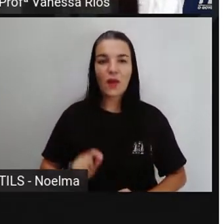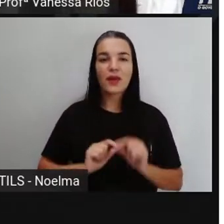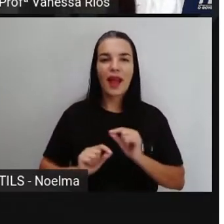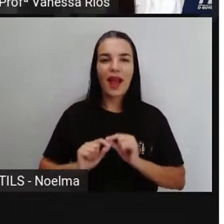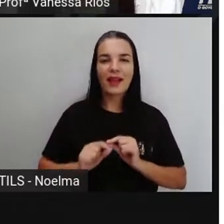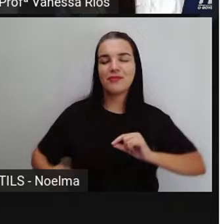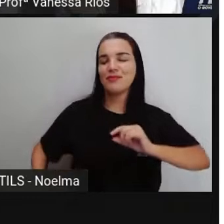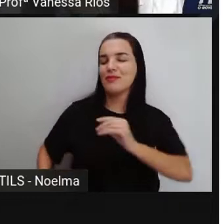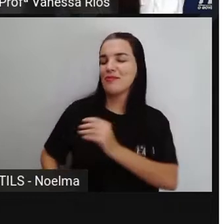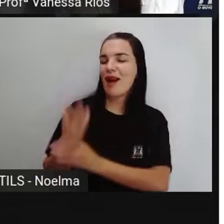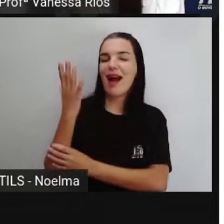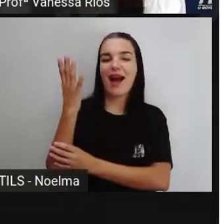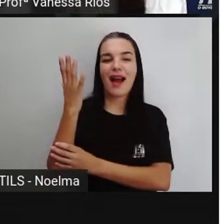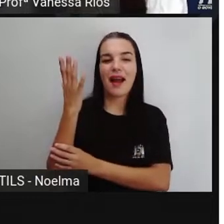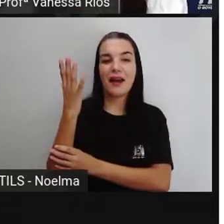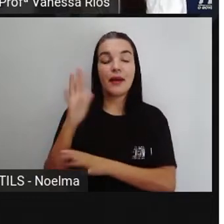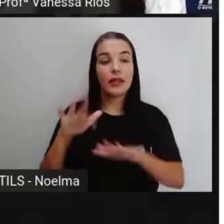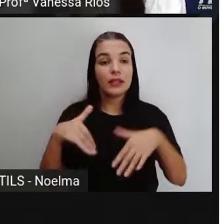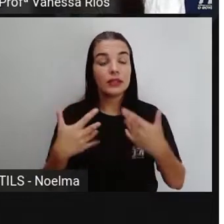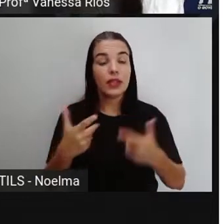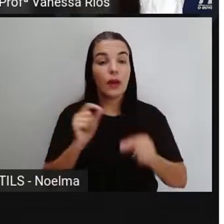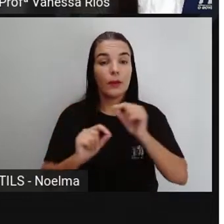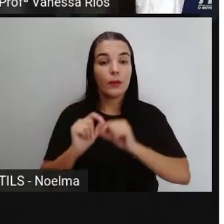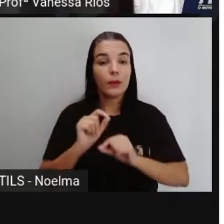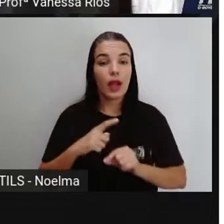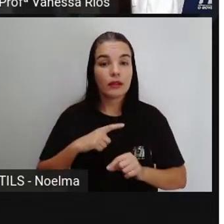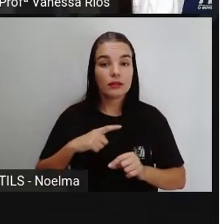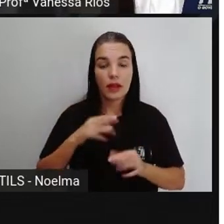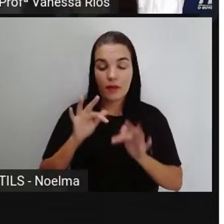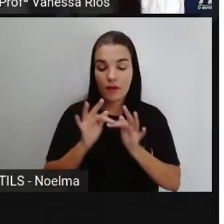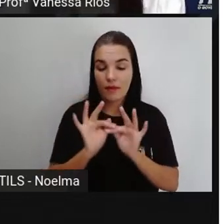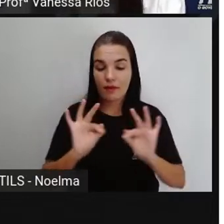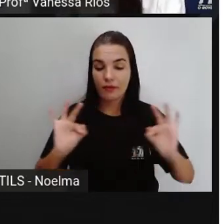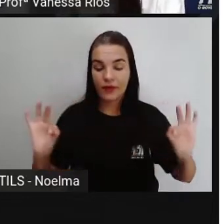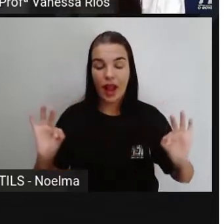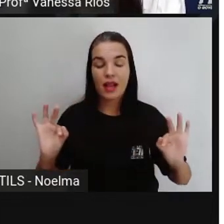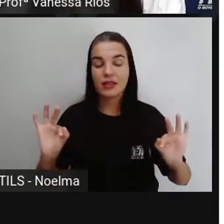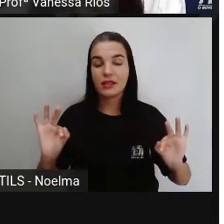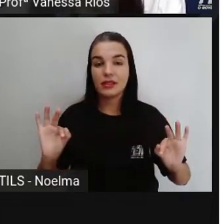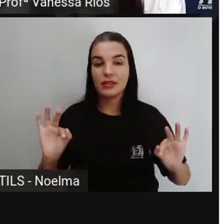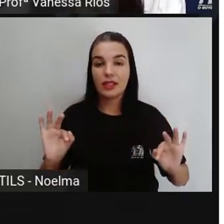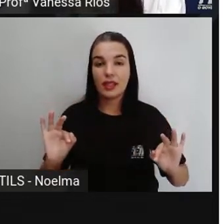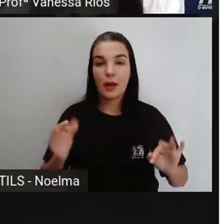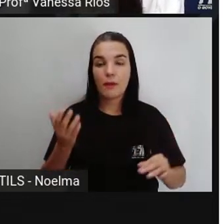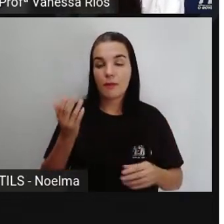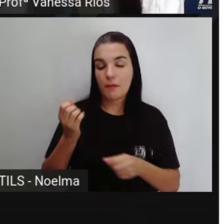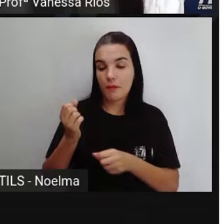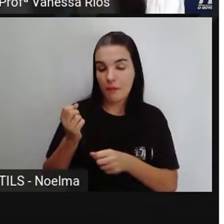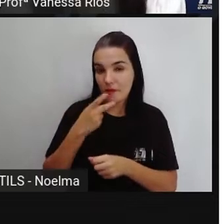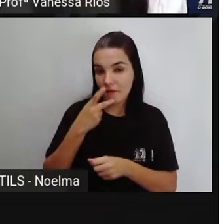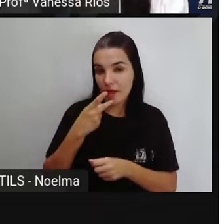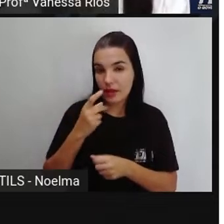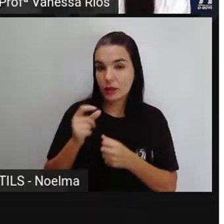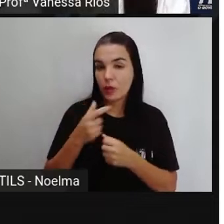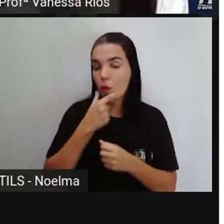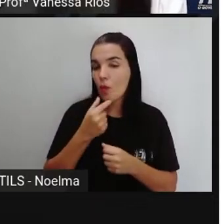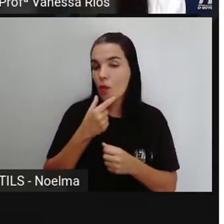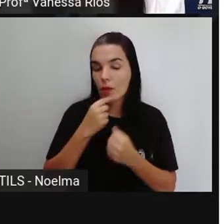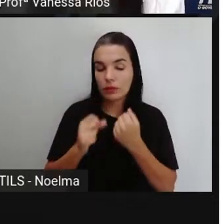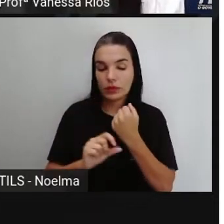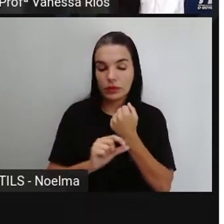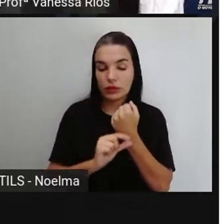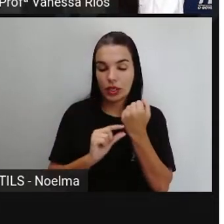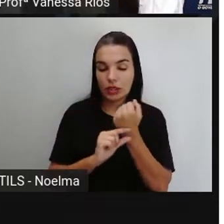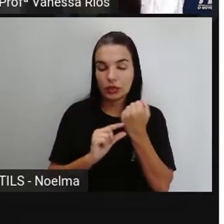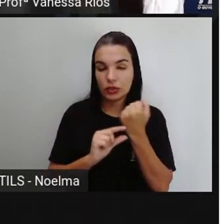uma frase aí dita, né, criada há anos atrás pelo jornalista Zósimo Barroso do Amaral, que não